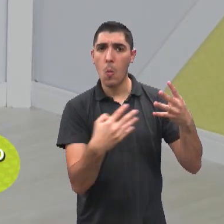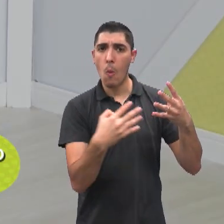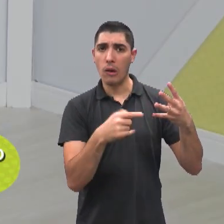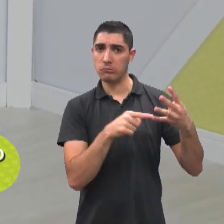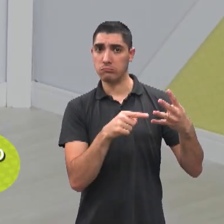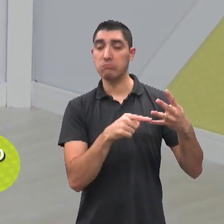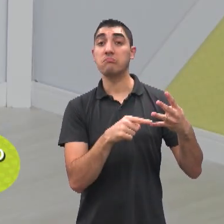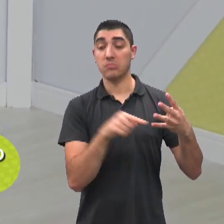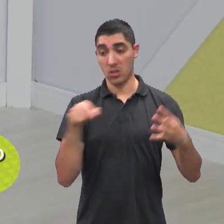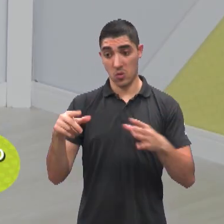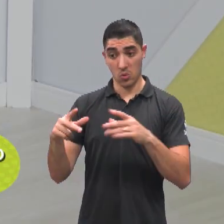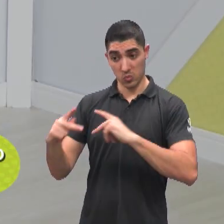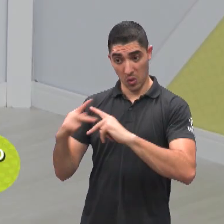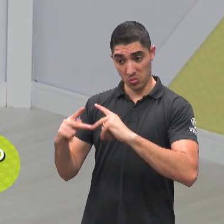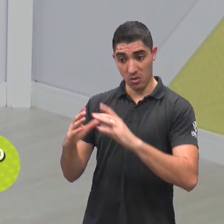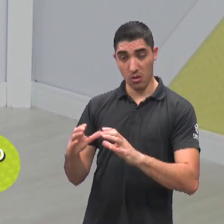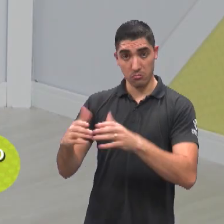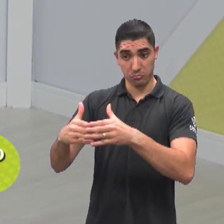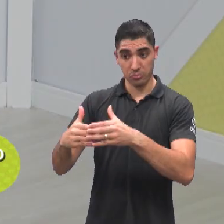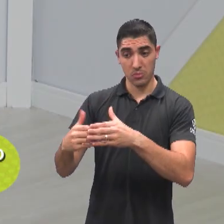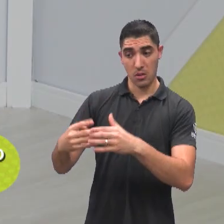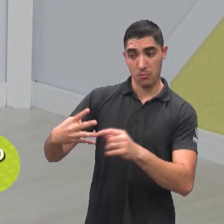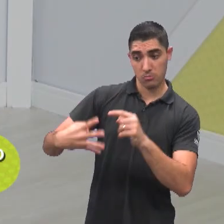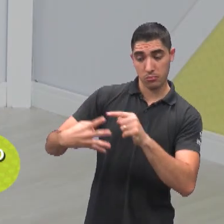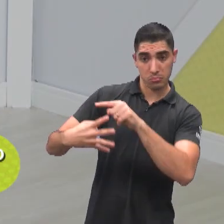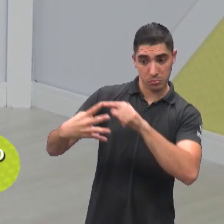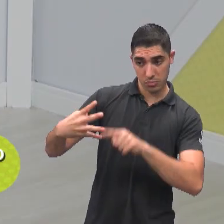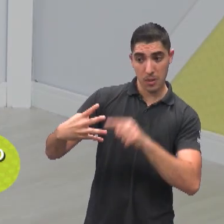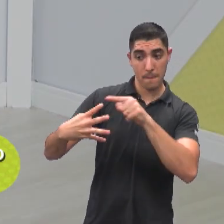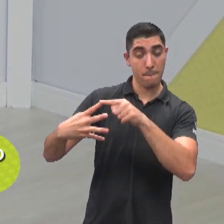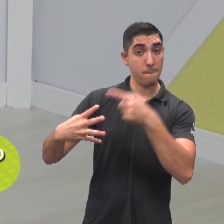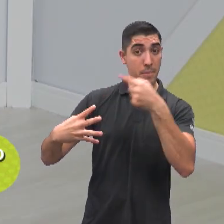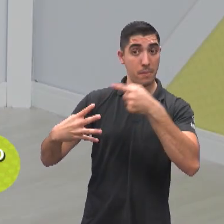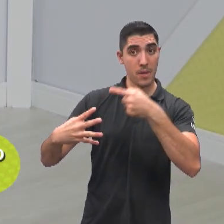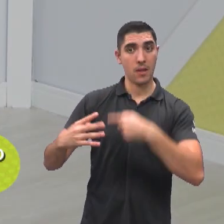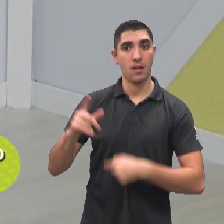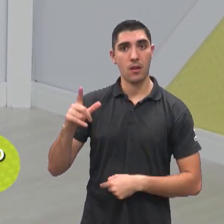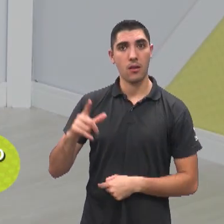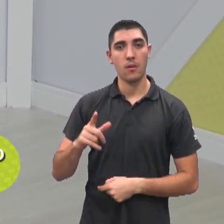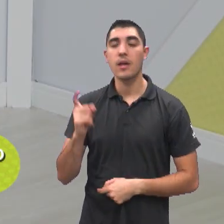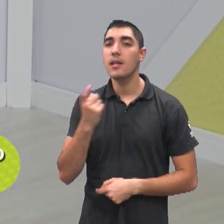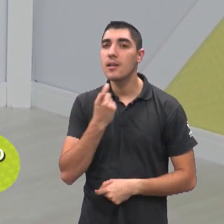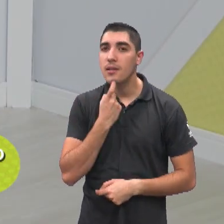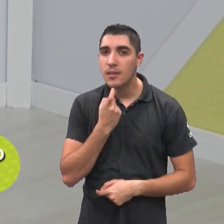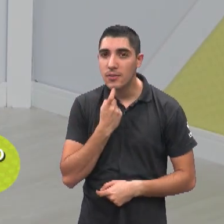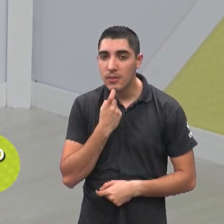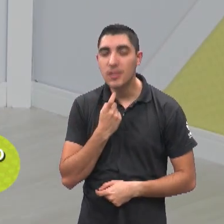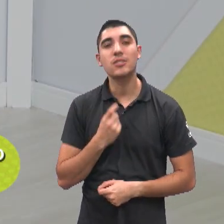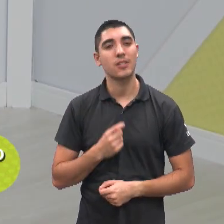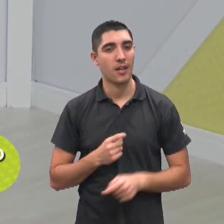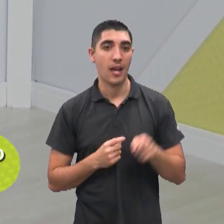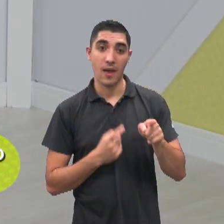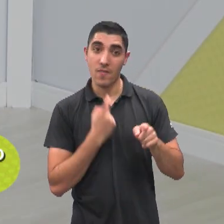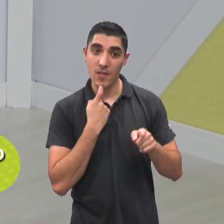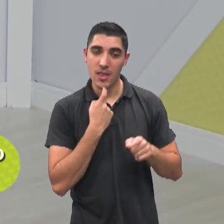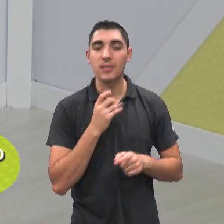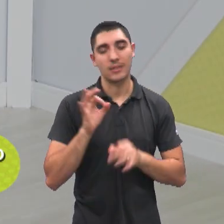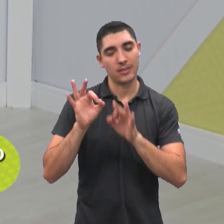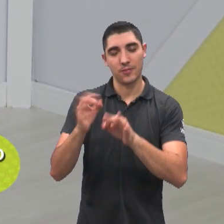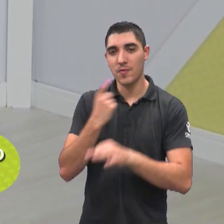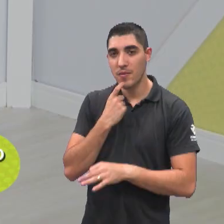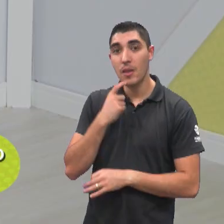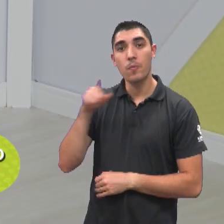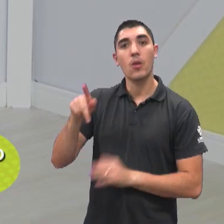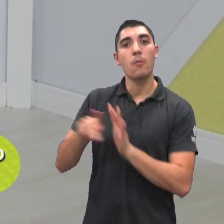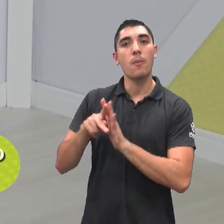e as informações vindas lá da Lituânia, que esse time... Finlândia, no caso. Finlândia, verdade. Na Finlândia, o SESI, que era uma